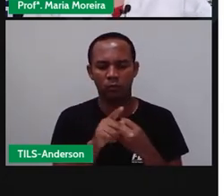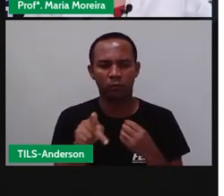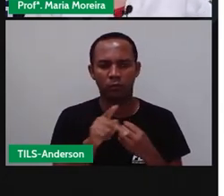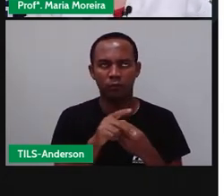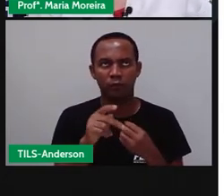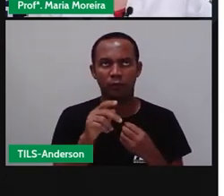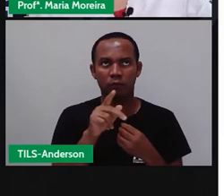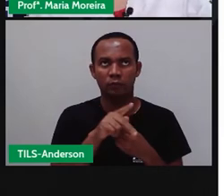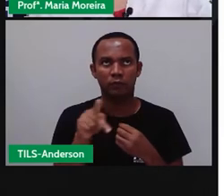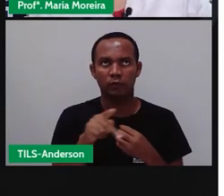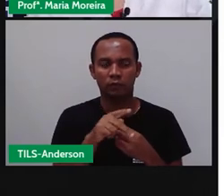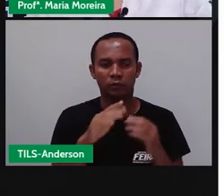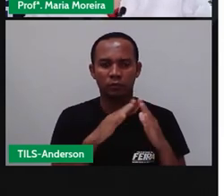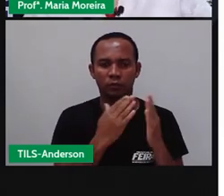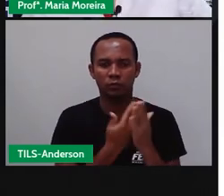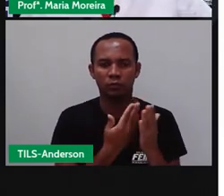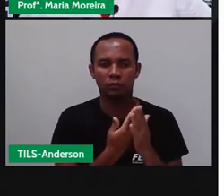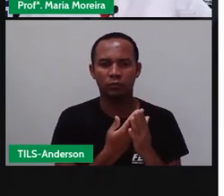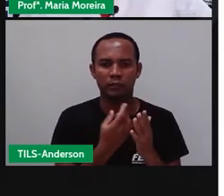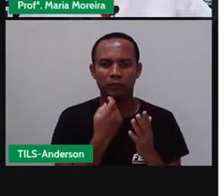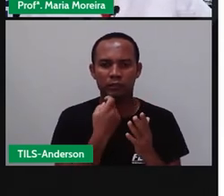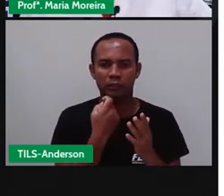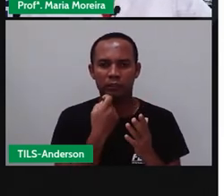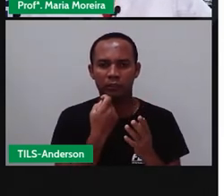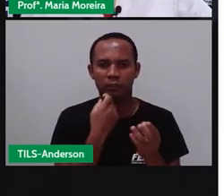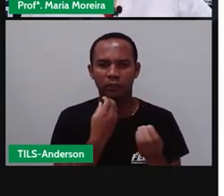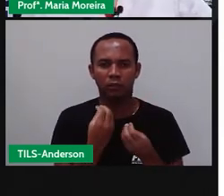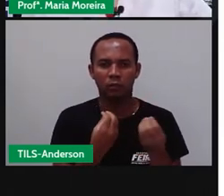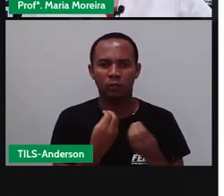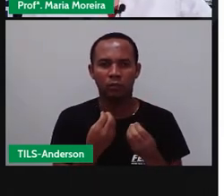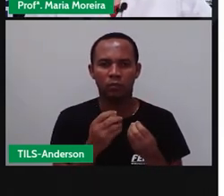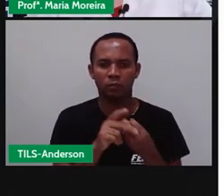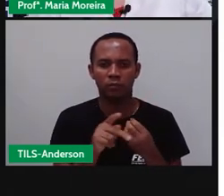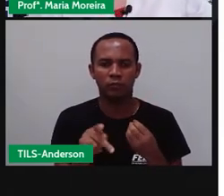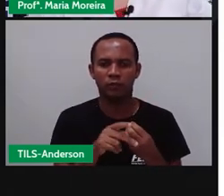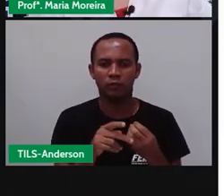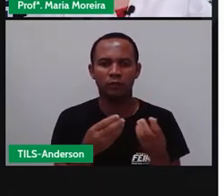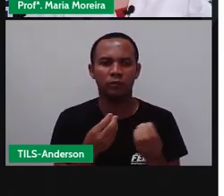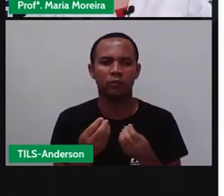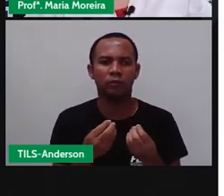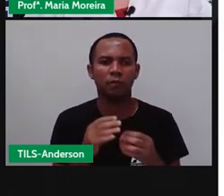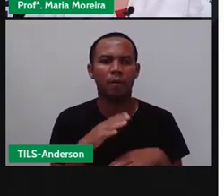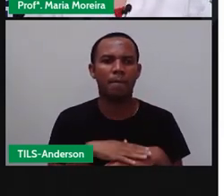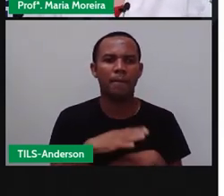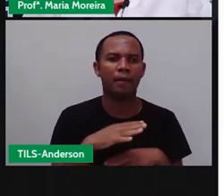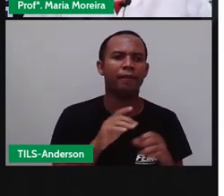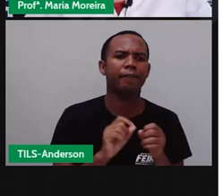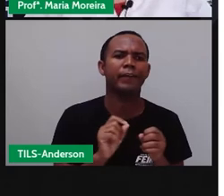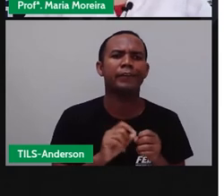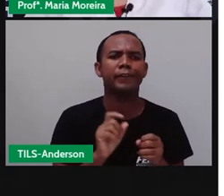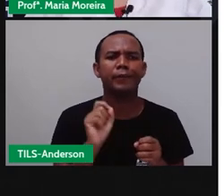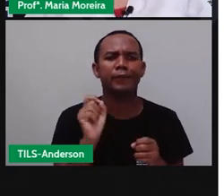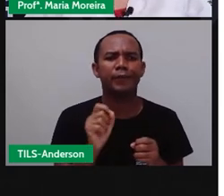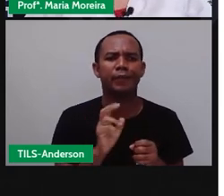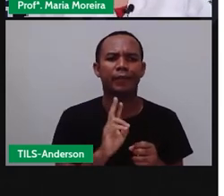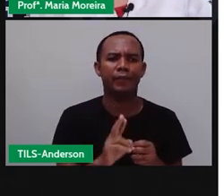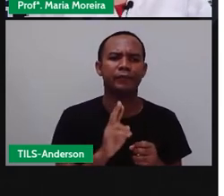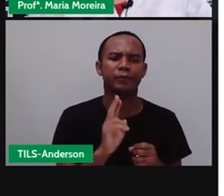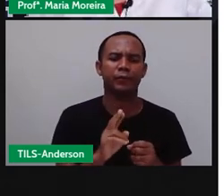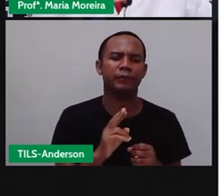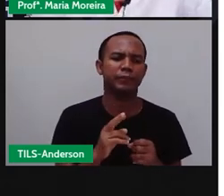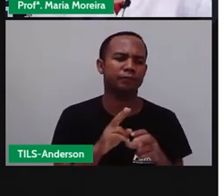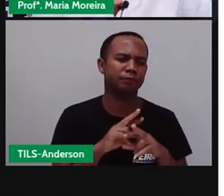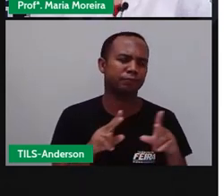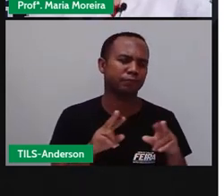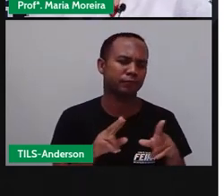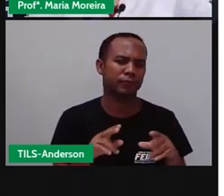professor. De segunda a sexta vocês também têm aula com o professor de vocês. E o que mais que vocês precisam fazer? Responder às atividades,